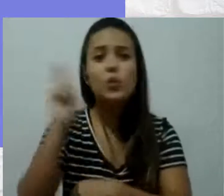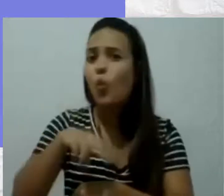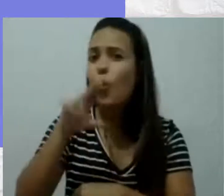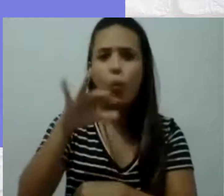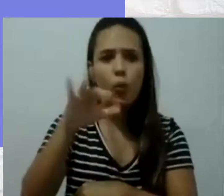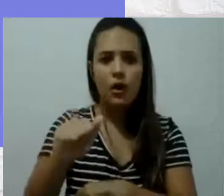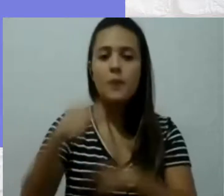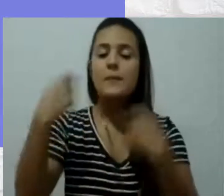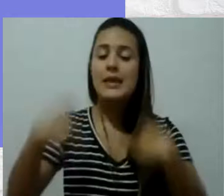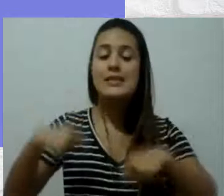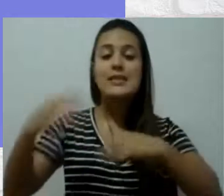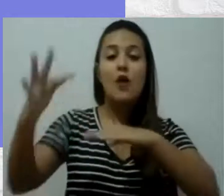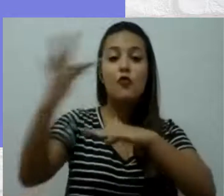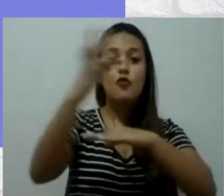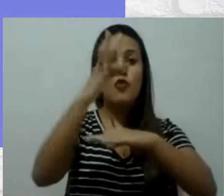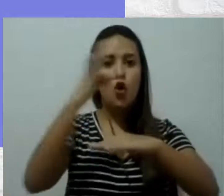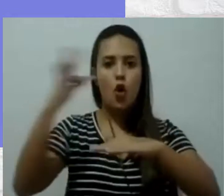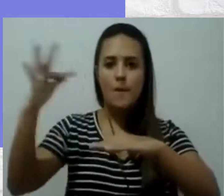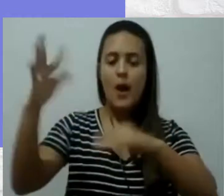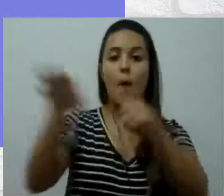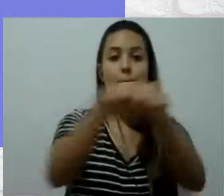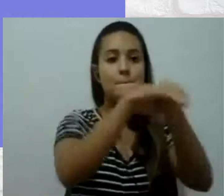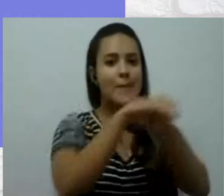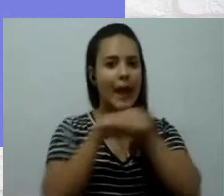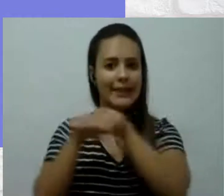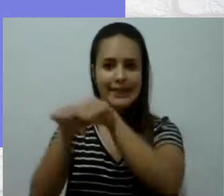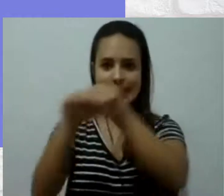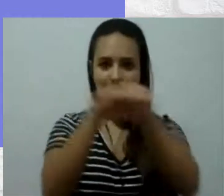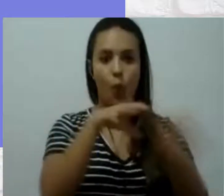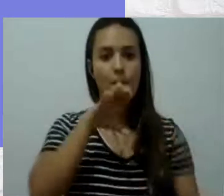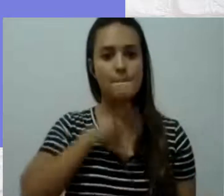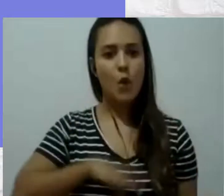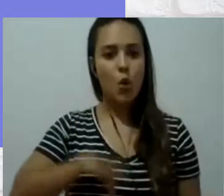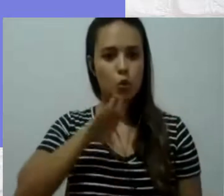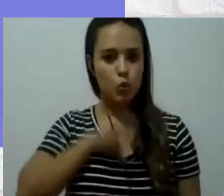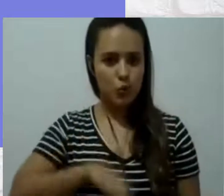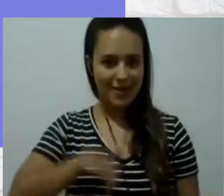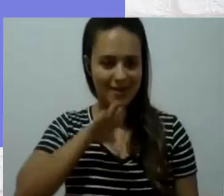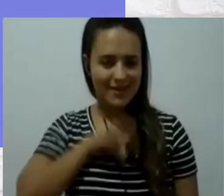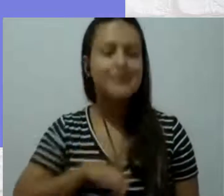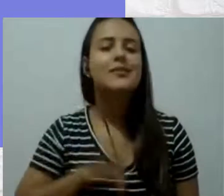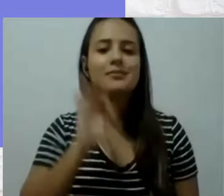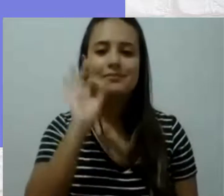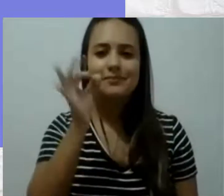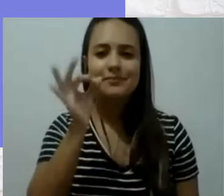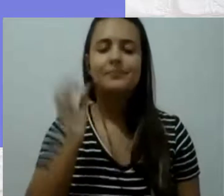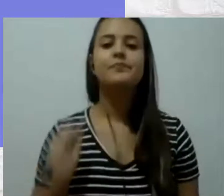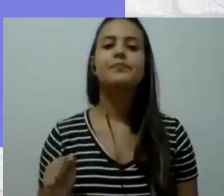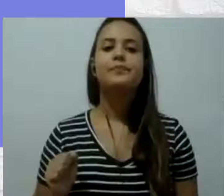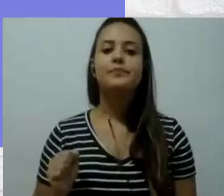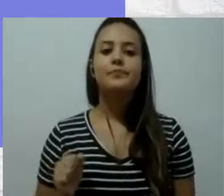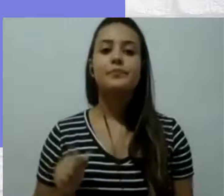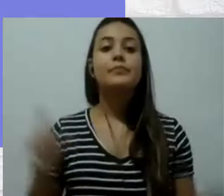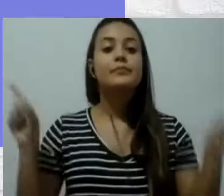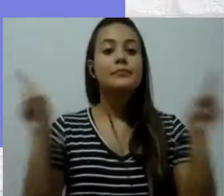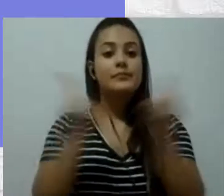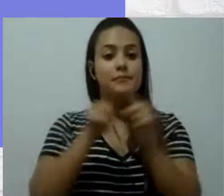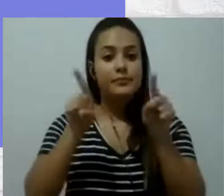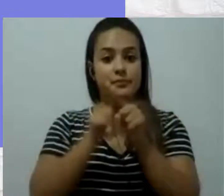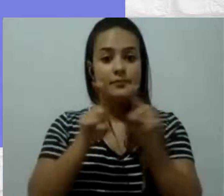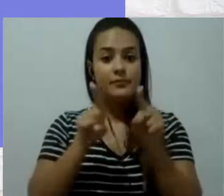Você tem que fugir totalmente disso. Você tem que se ater ao padrão da língua, a forma culta de se escrever a